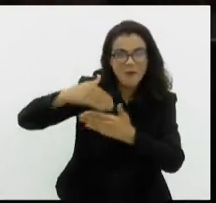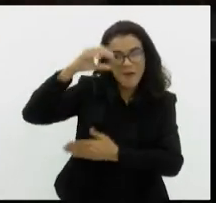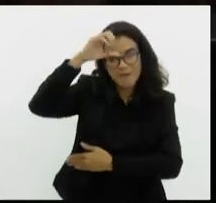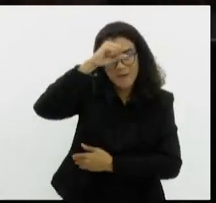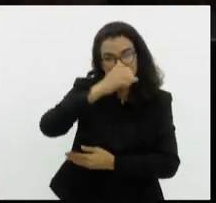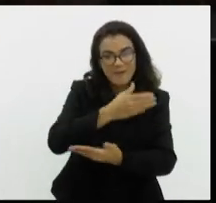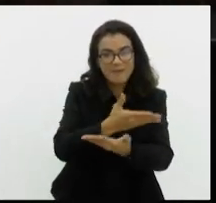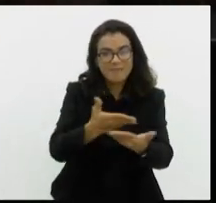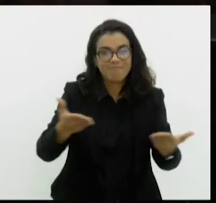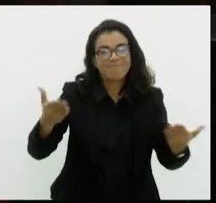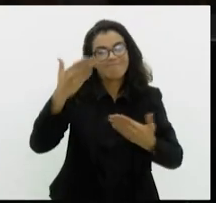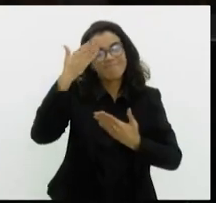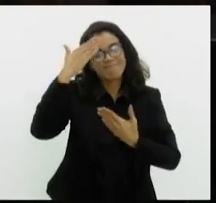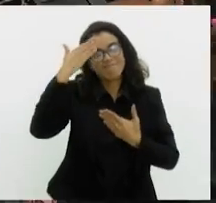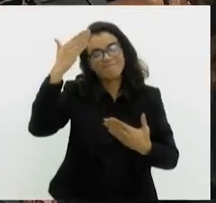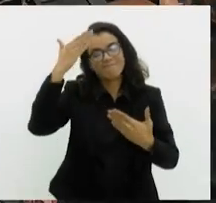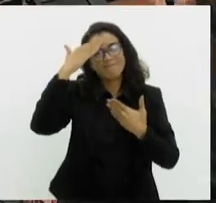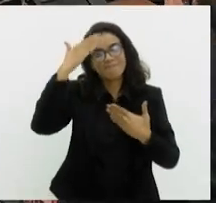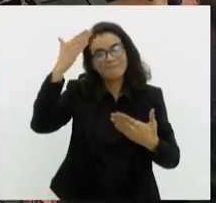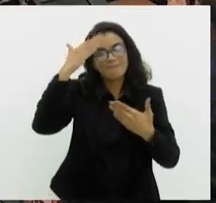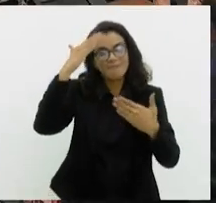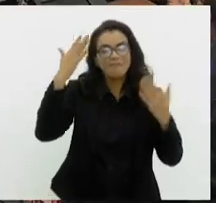aqui. Muito obrigada.